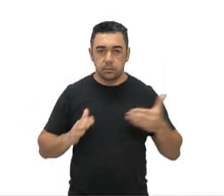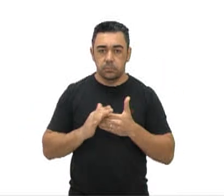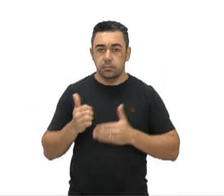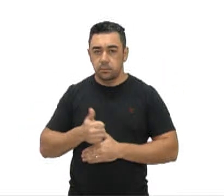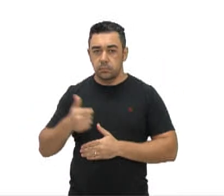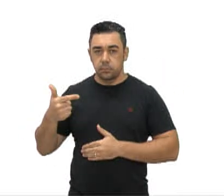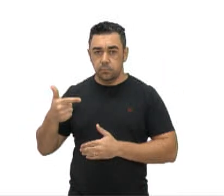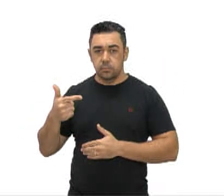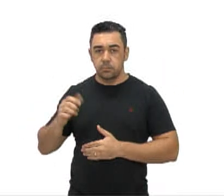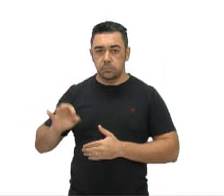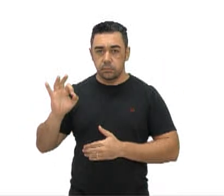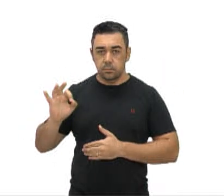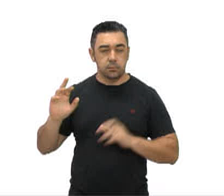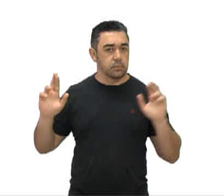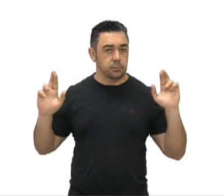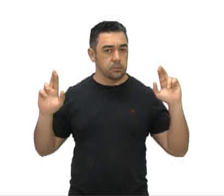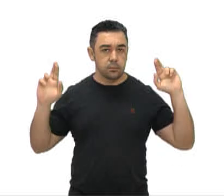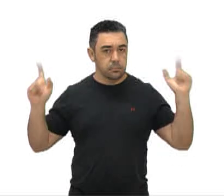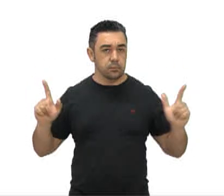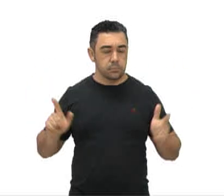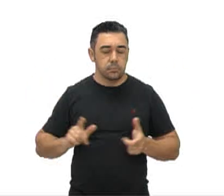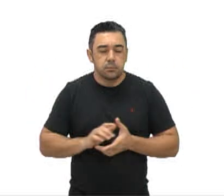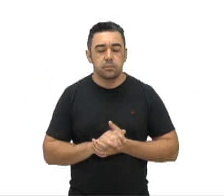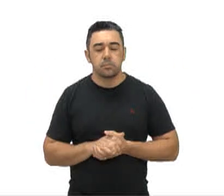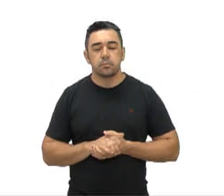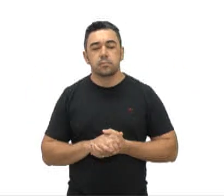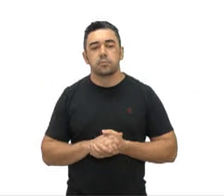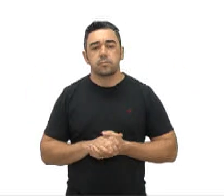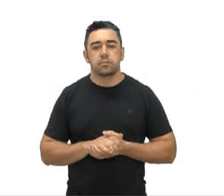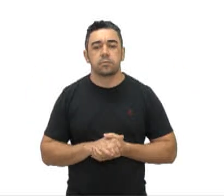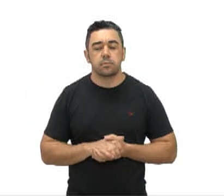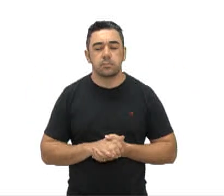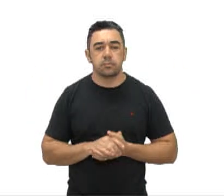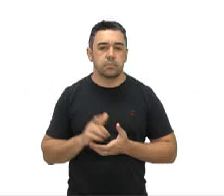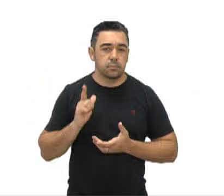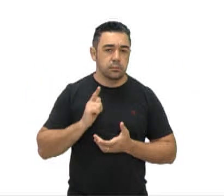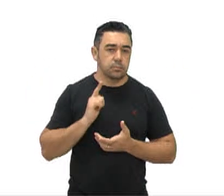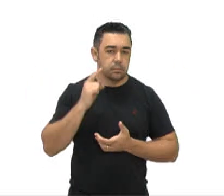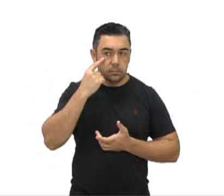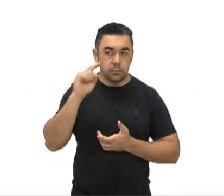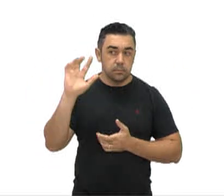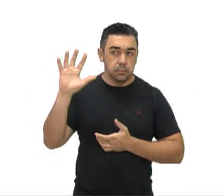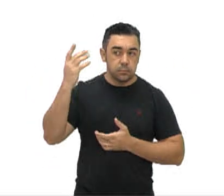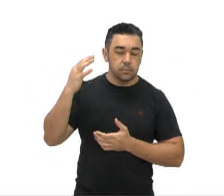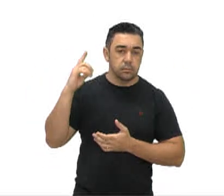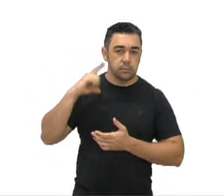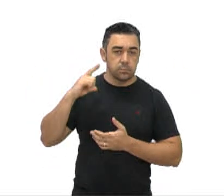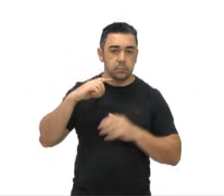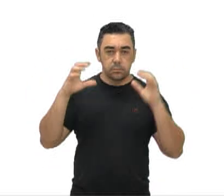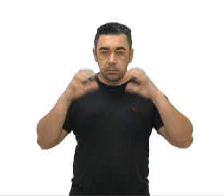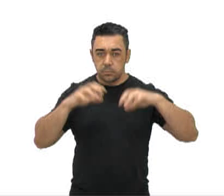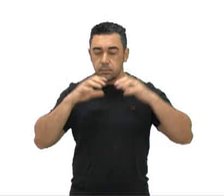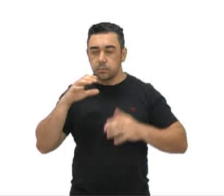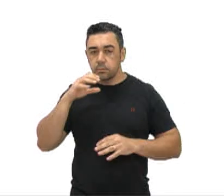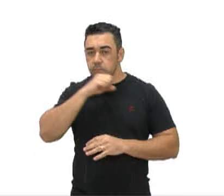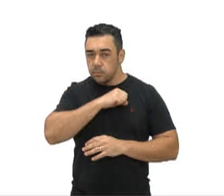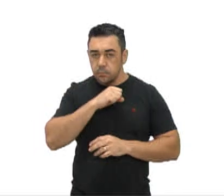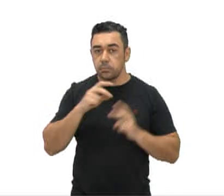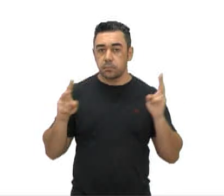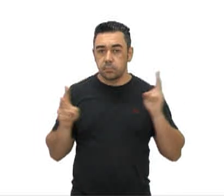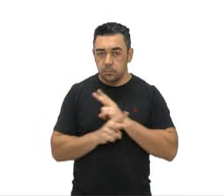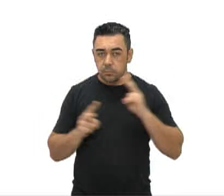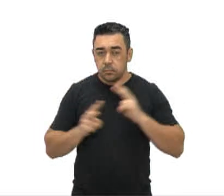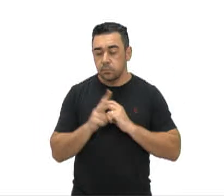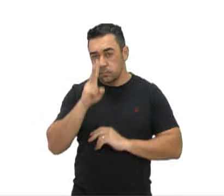graus. Nossa, muito diferente daquele outro, né? A meteorologia prevê uma tormenta rápida e com ventos